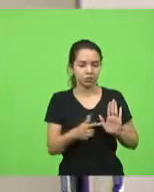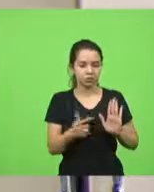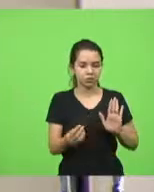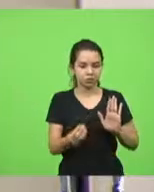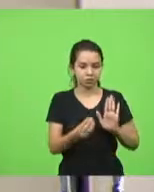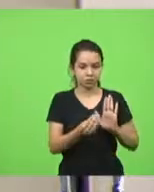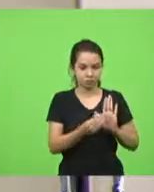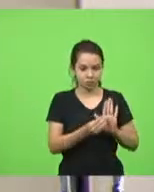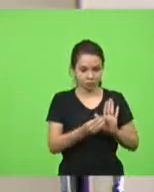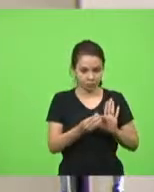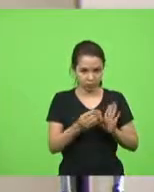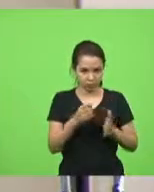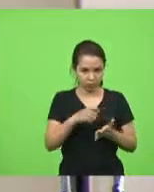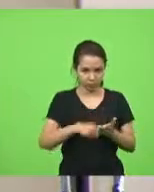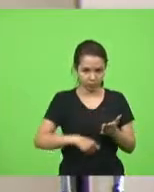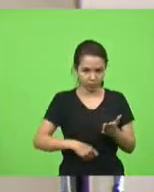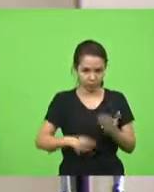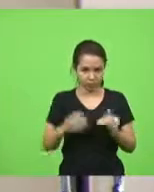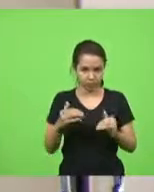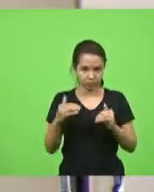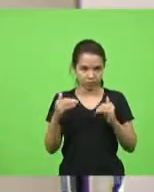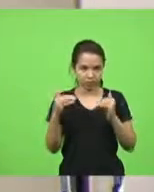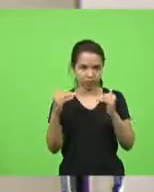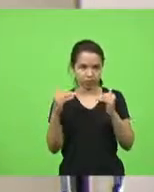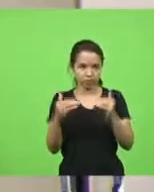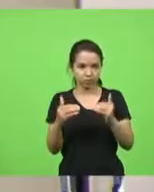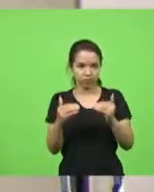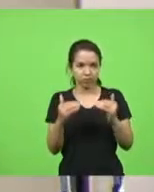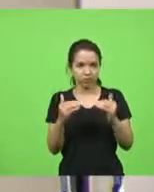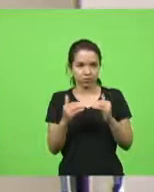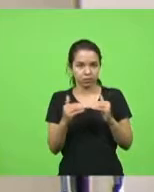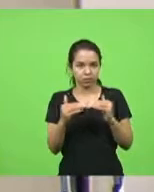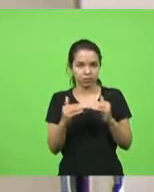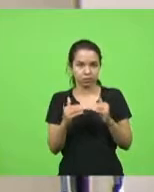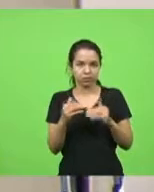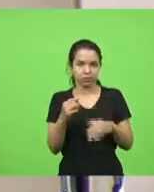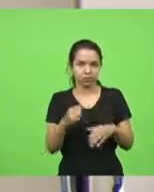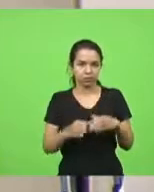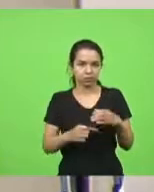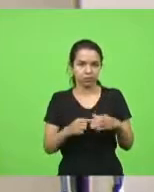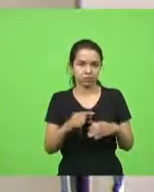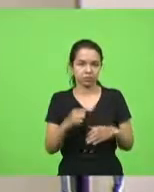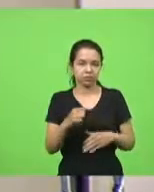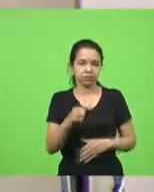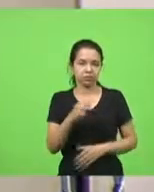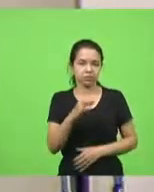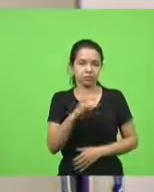do autorizativo e tem parecer favorável da Comissão de Constituição.